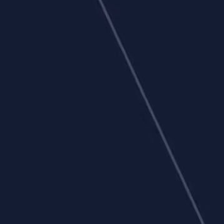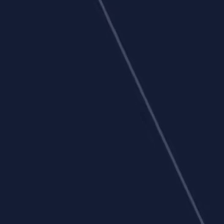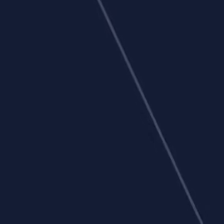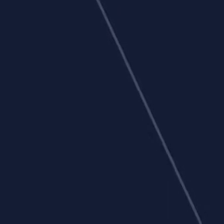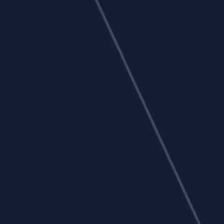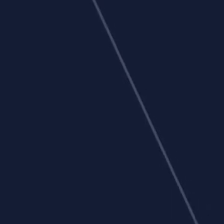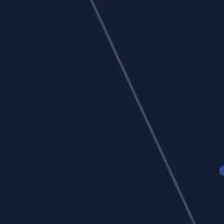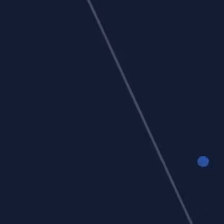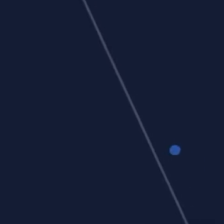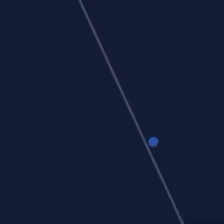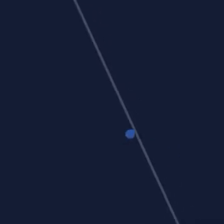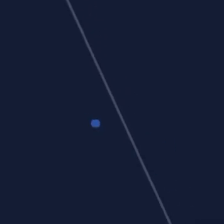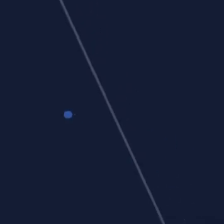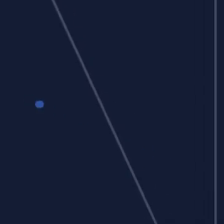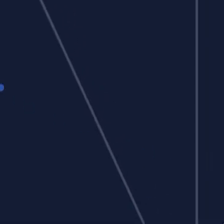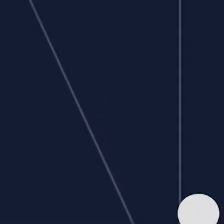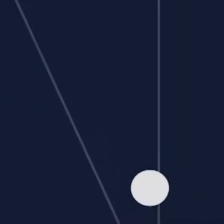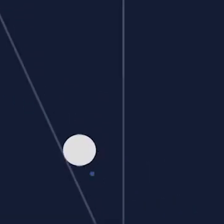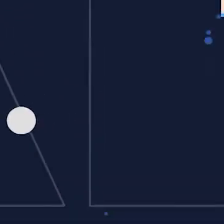E